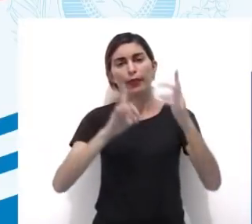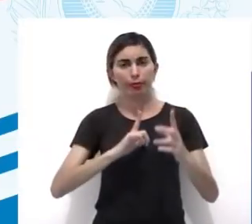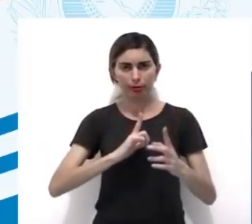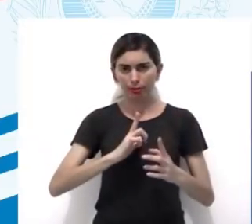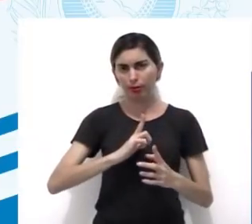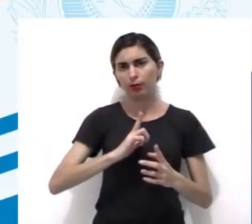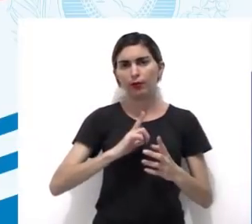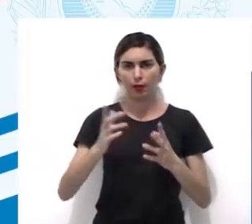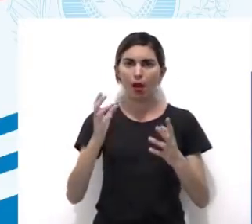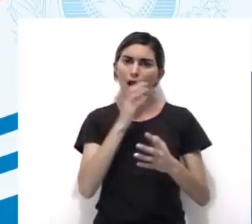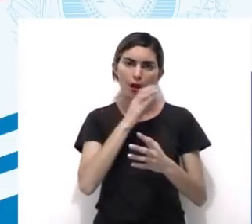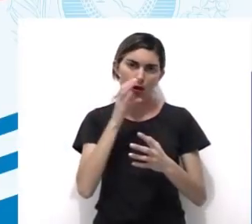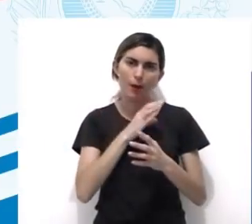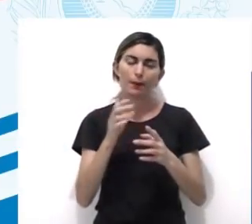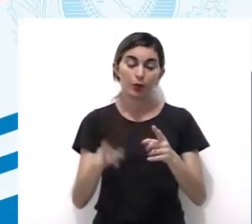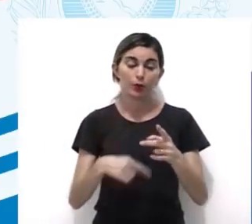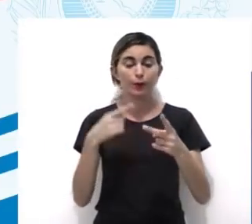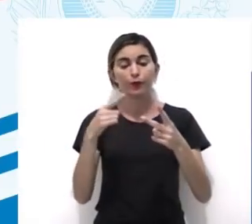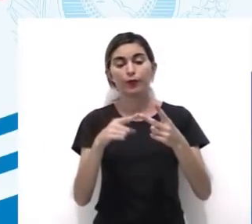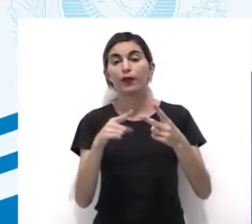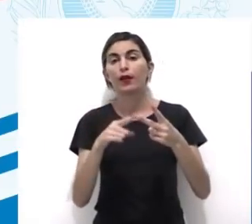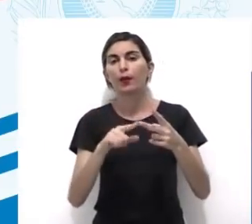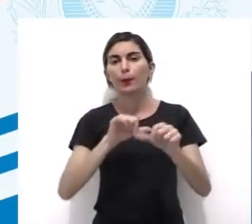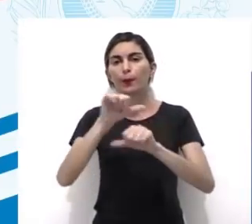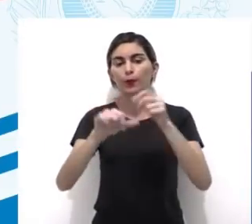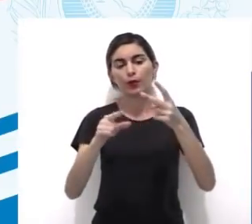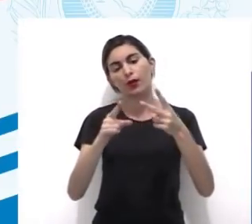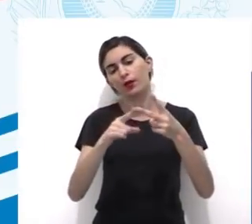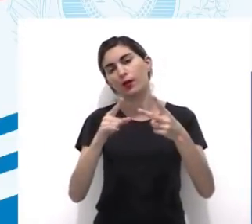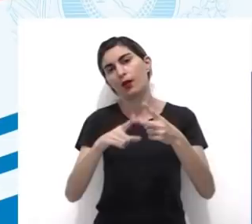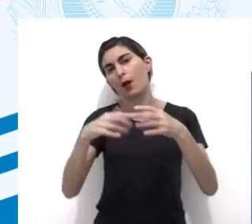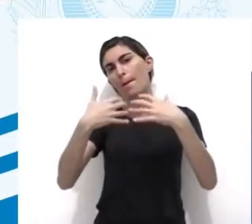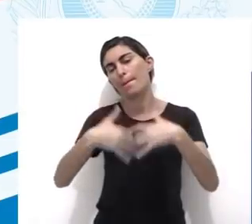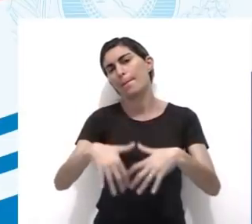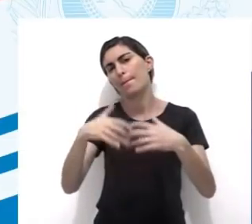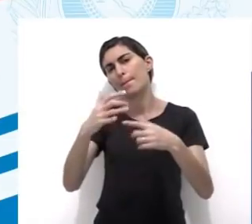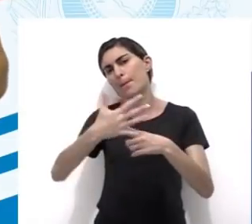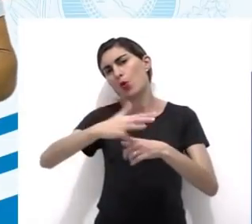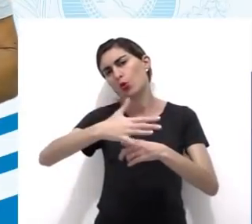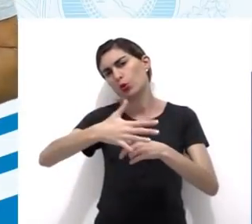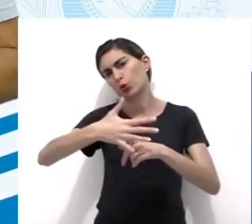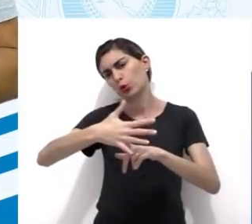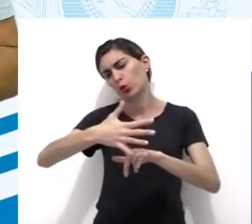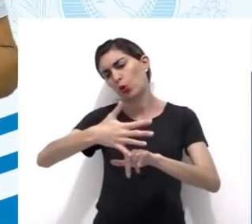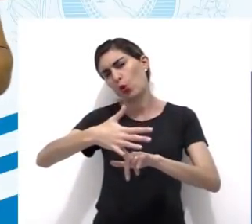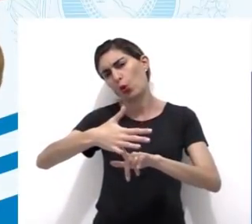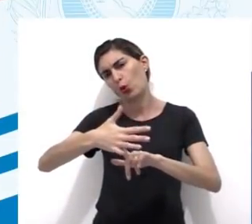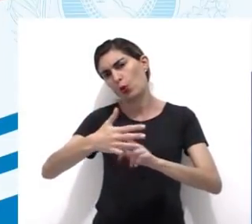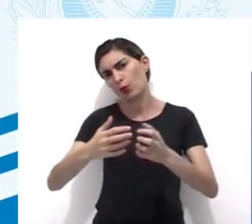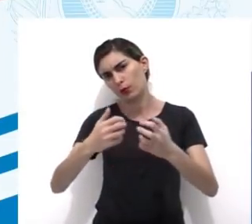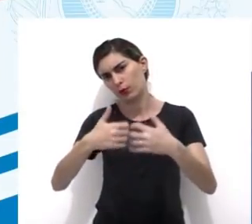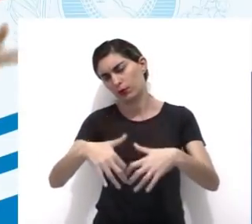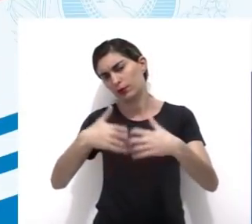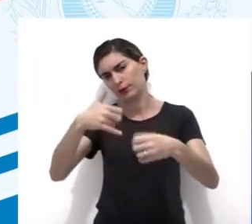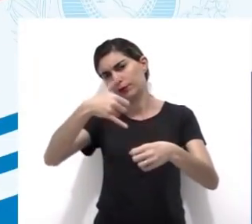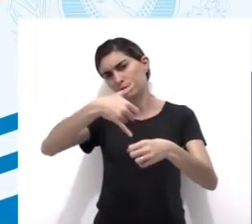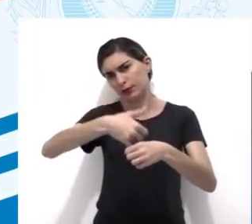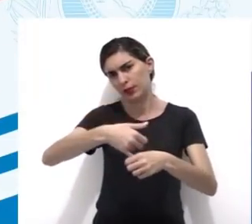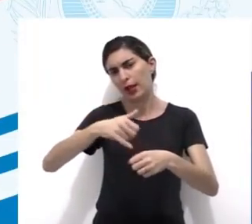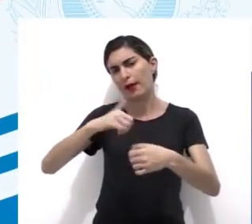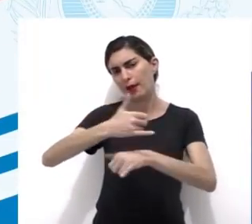grau de rapidez. Quando passa para a explosão, motor a explosão, não com a